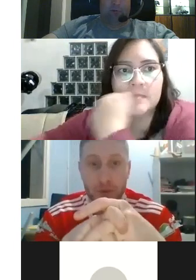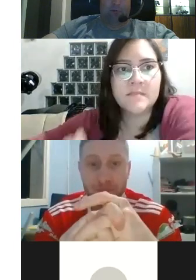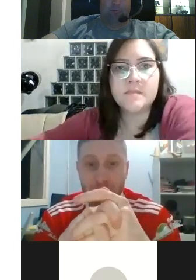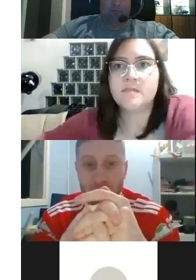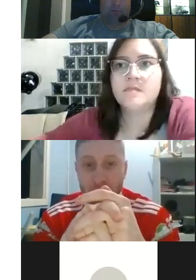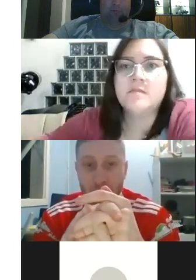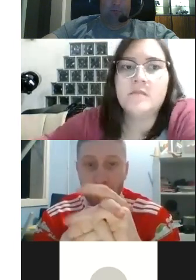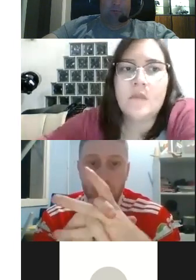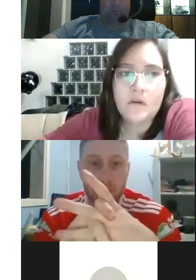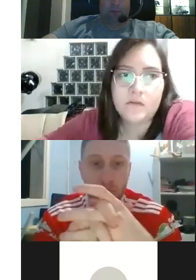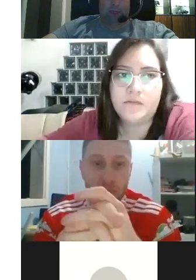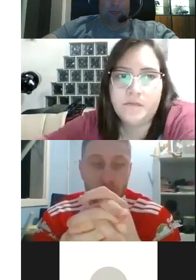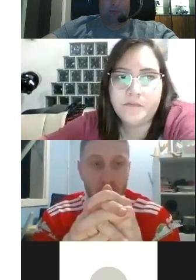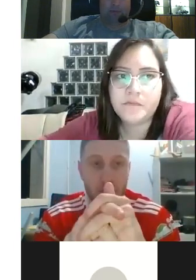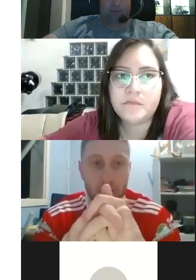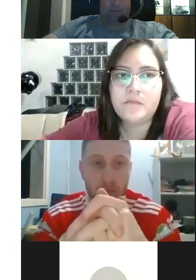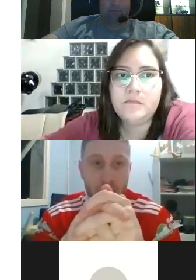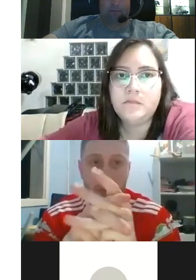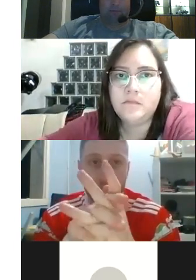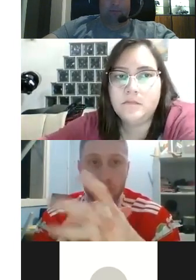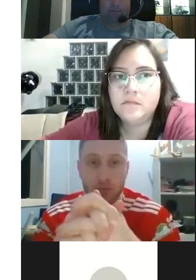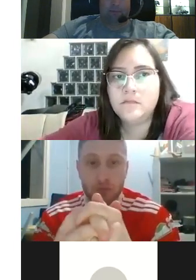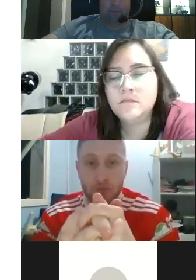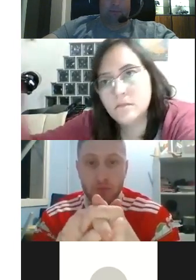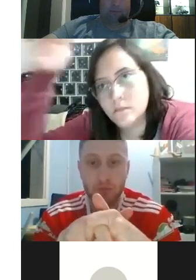23% está aqui.